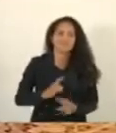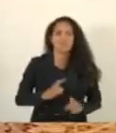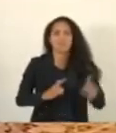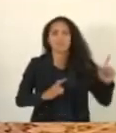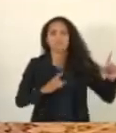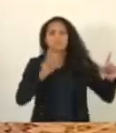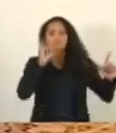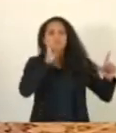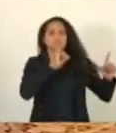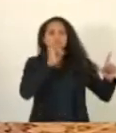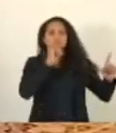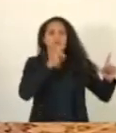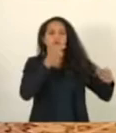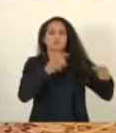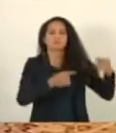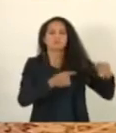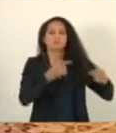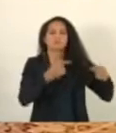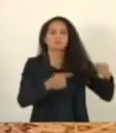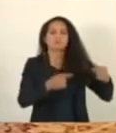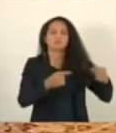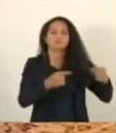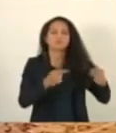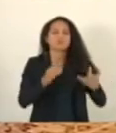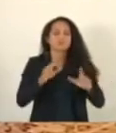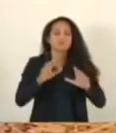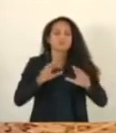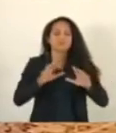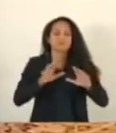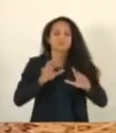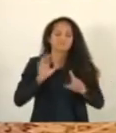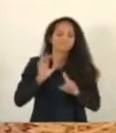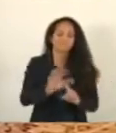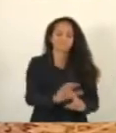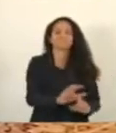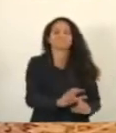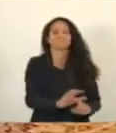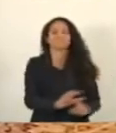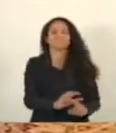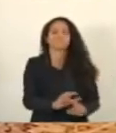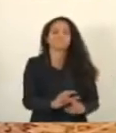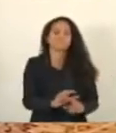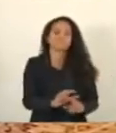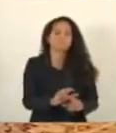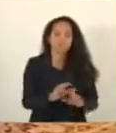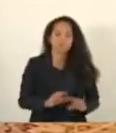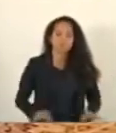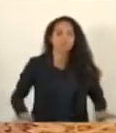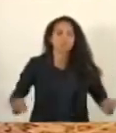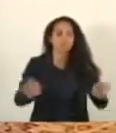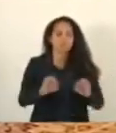Unidos, que é a política da repressão. Tudo isso empurra os seres